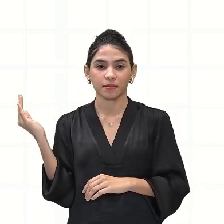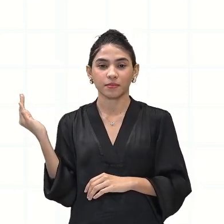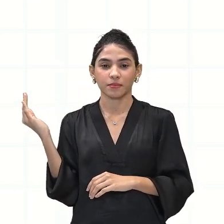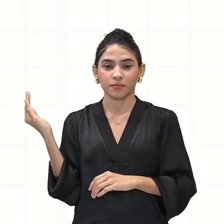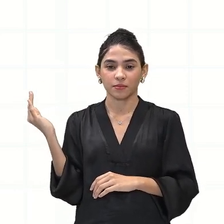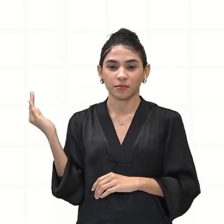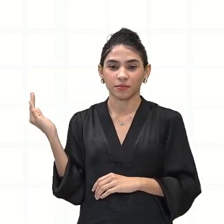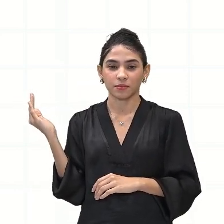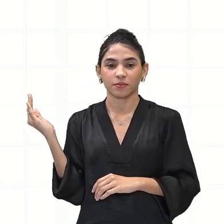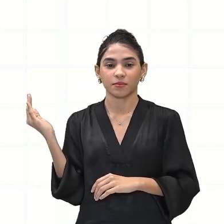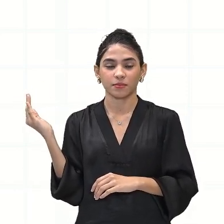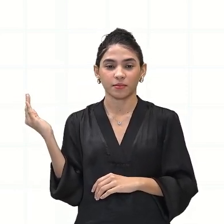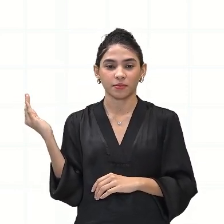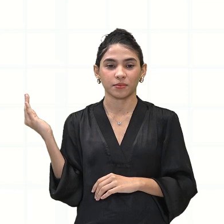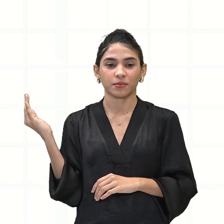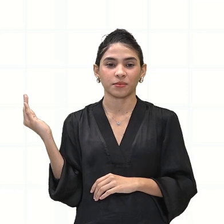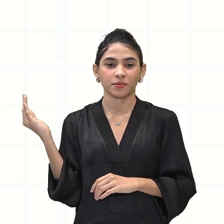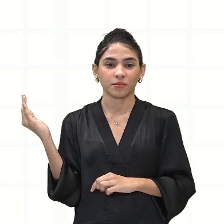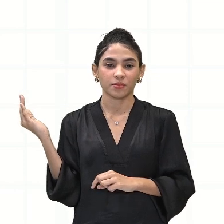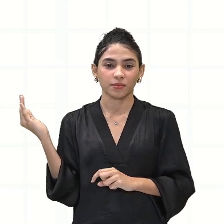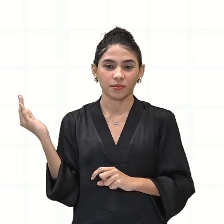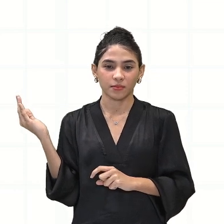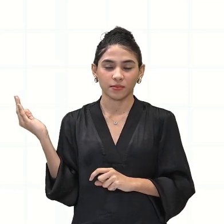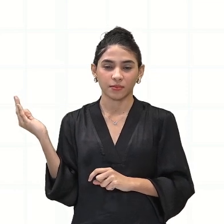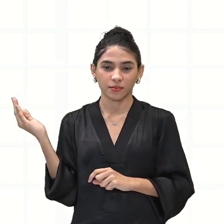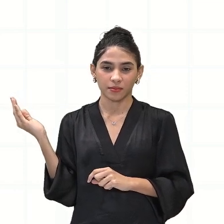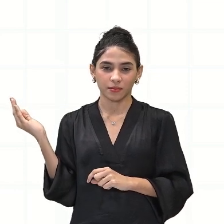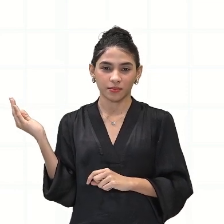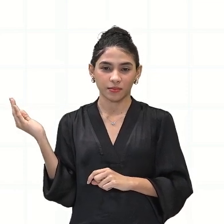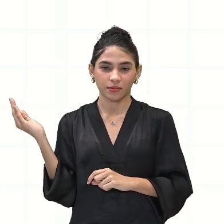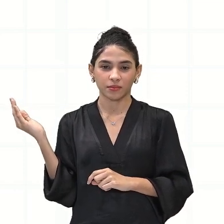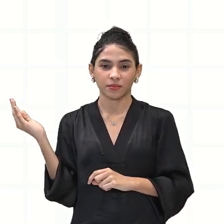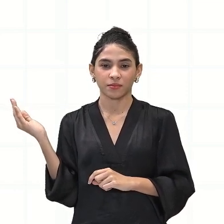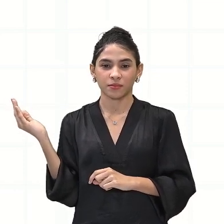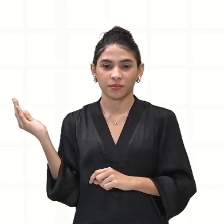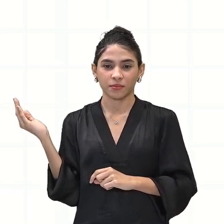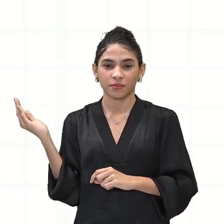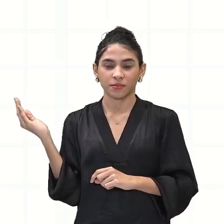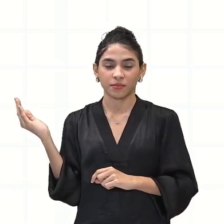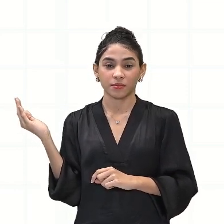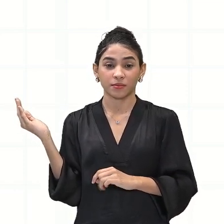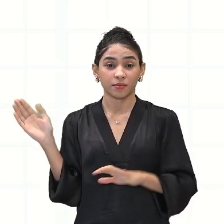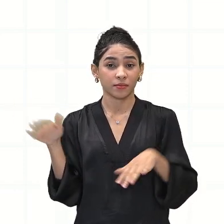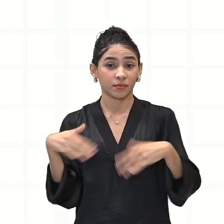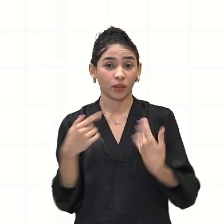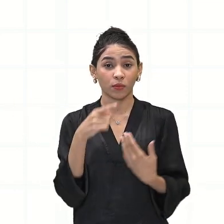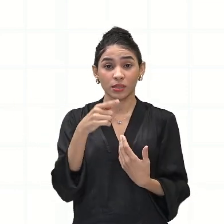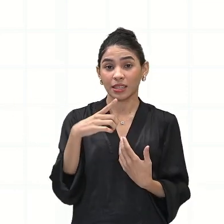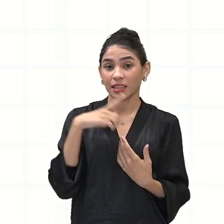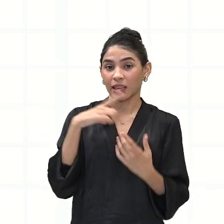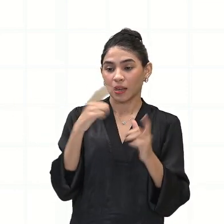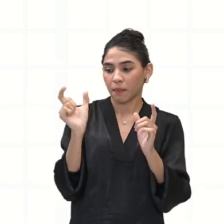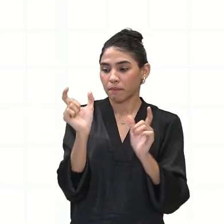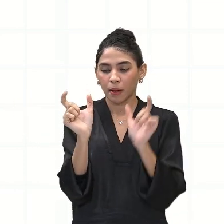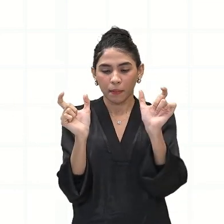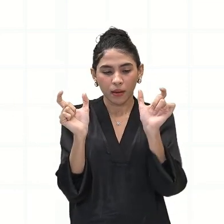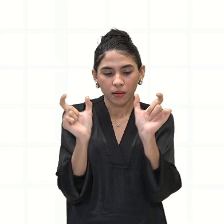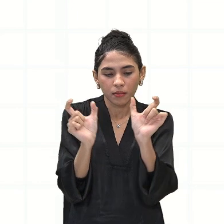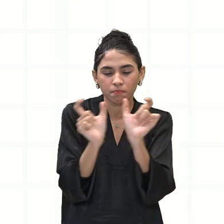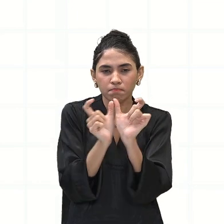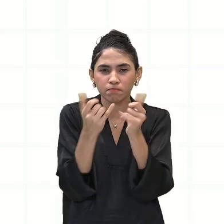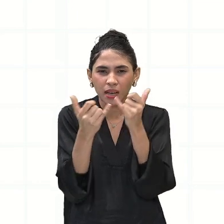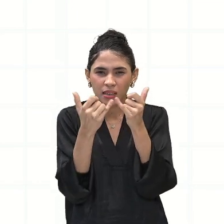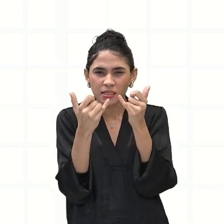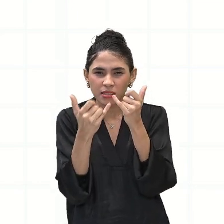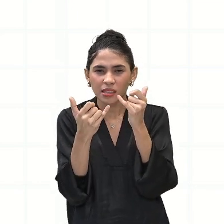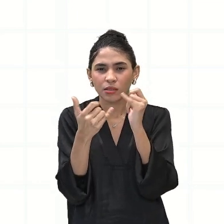papo meu tá qualquer coisa, e você tá pra lá de terra. Então eu tenho aqui a proximidade entre as